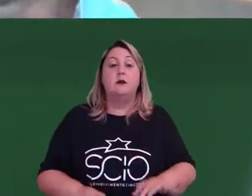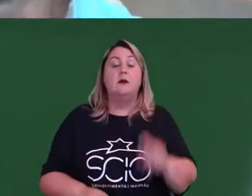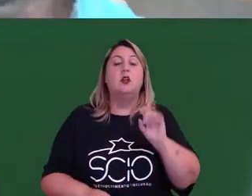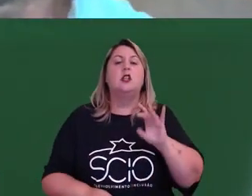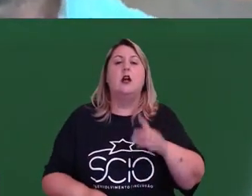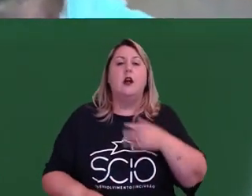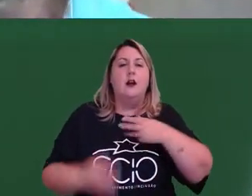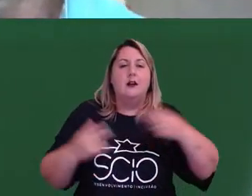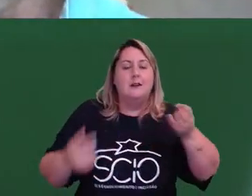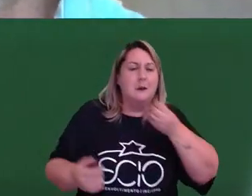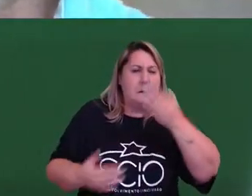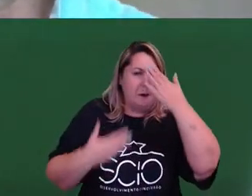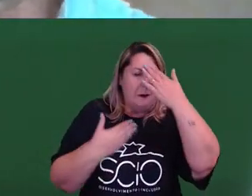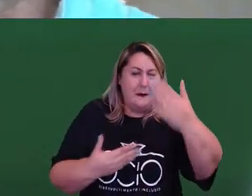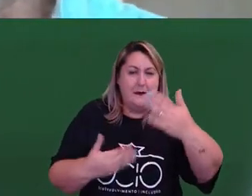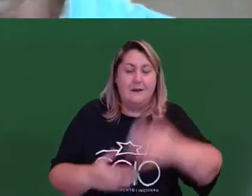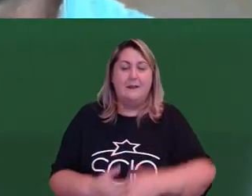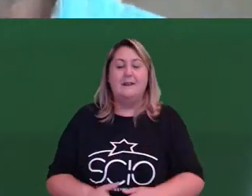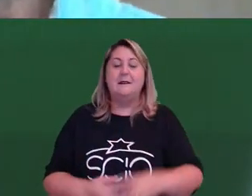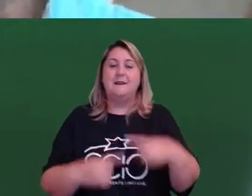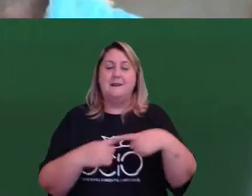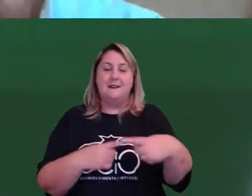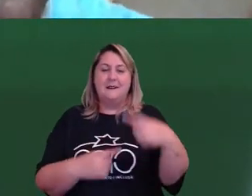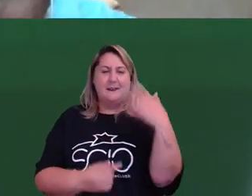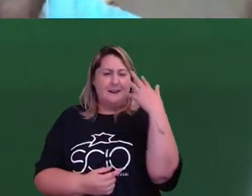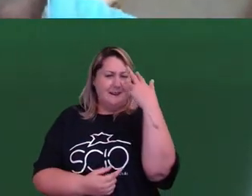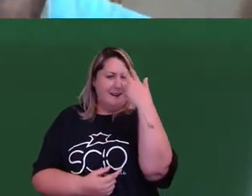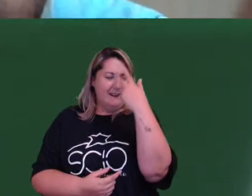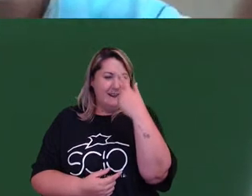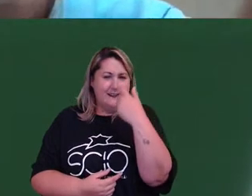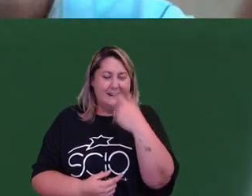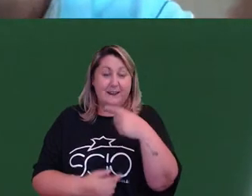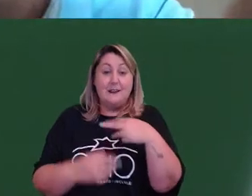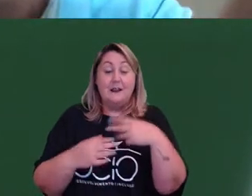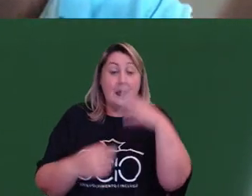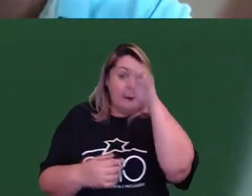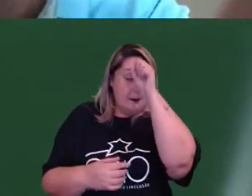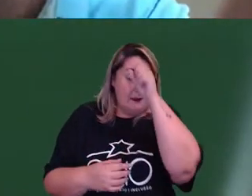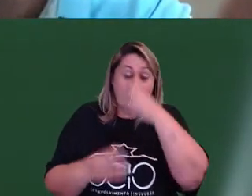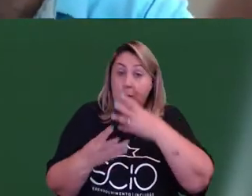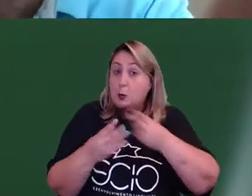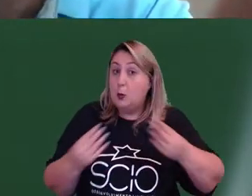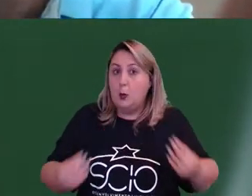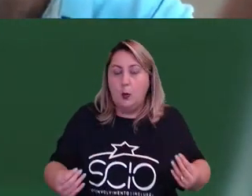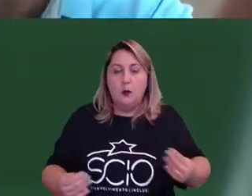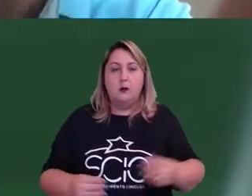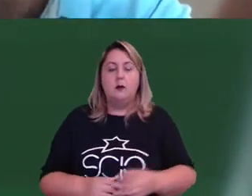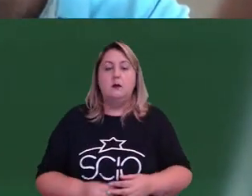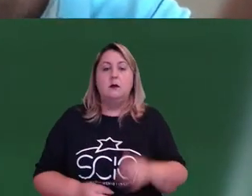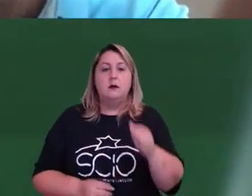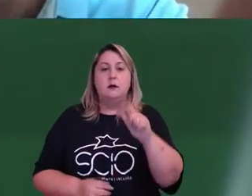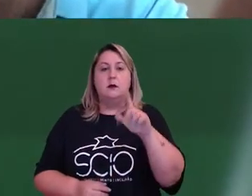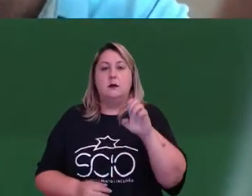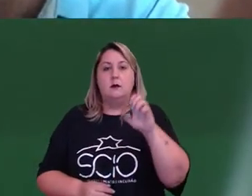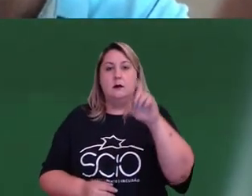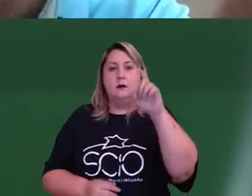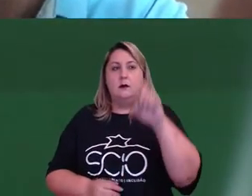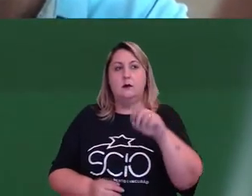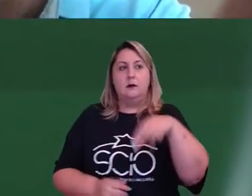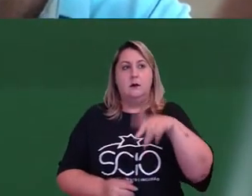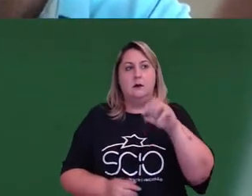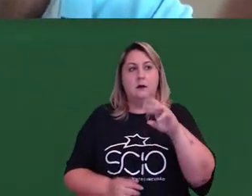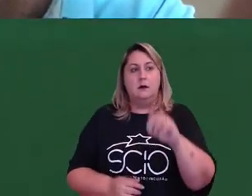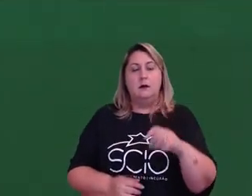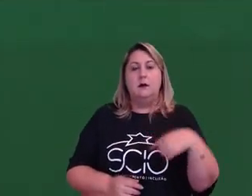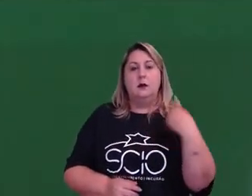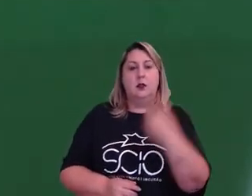só elogios, muito obrigado. Uma semana maravilhosa de muitos aprendizados. O Thales está falando aqui, o Alexandre Costa, estamos juntos